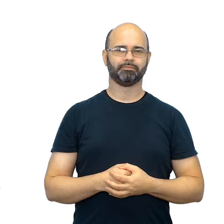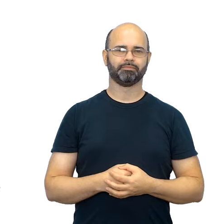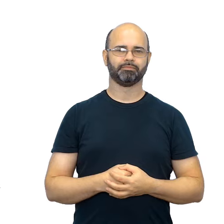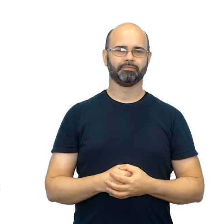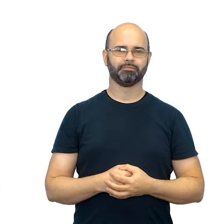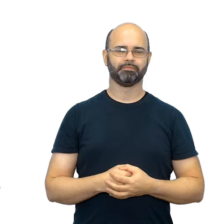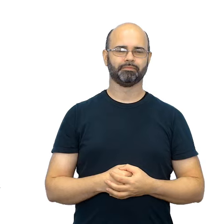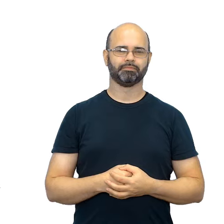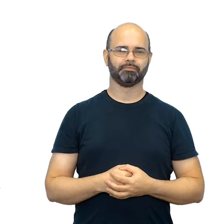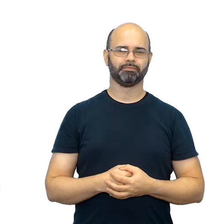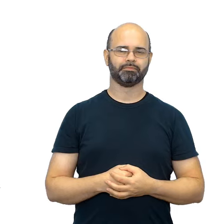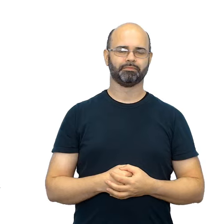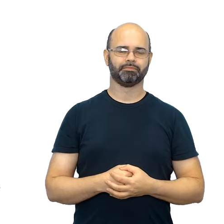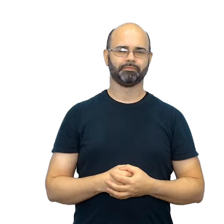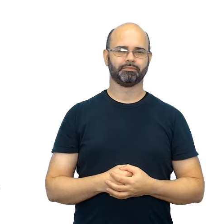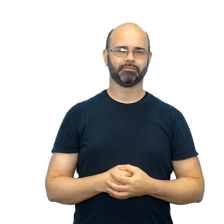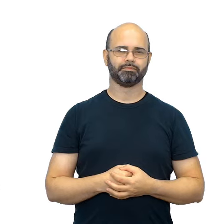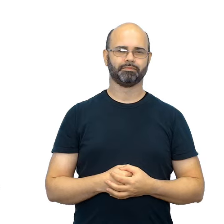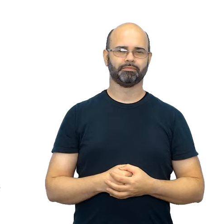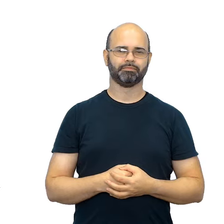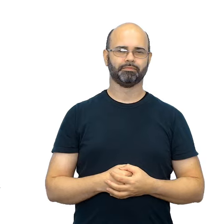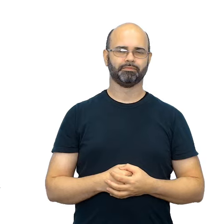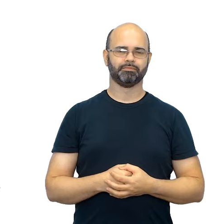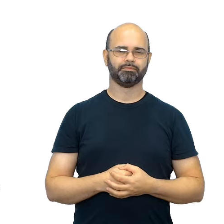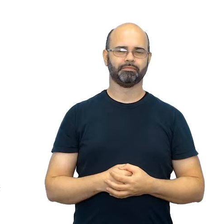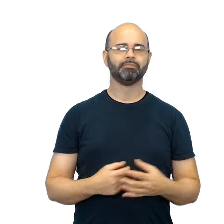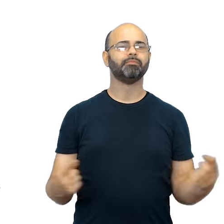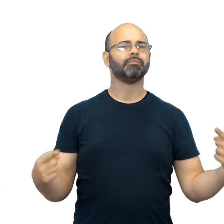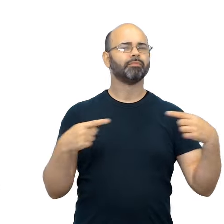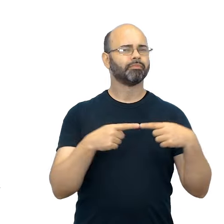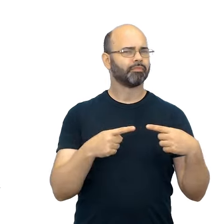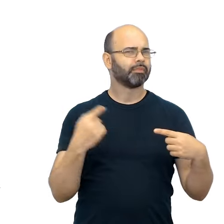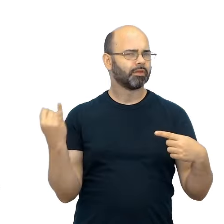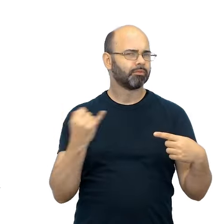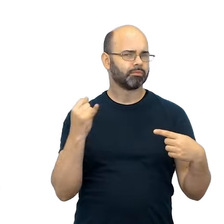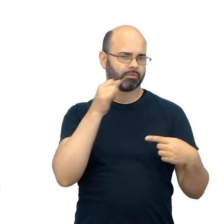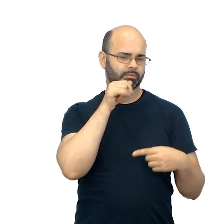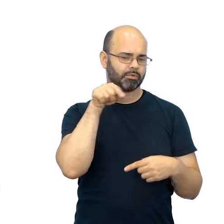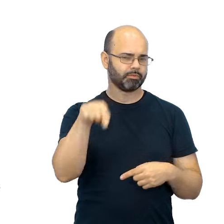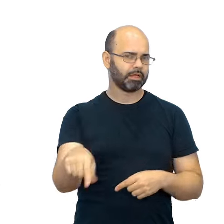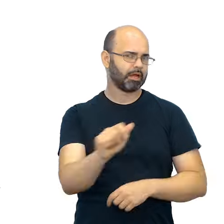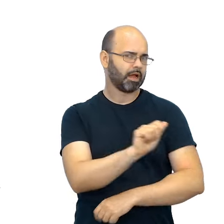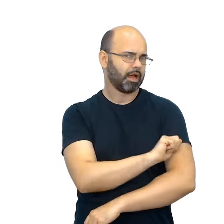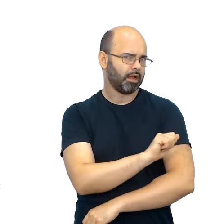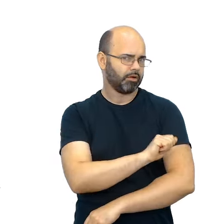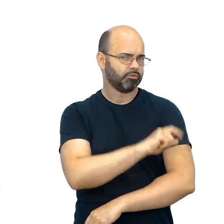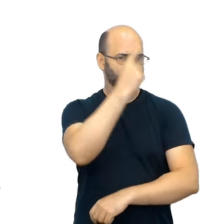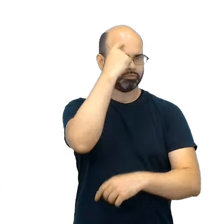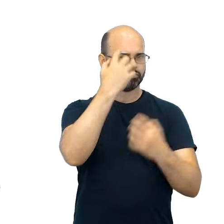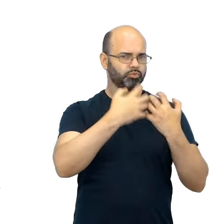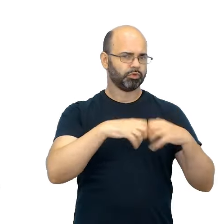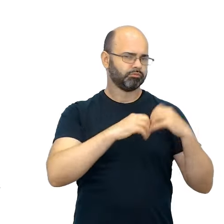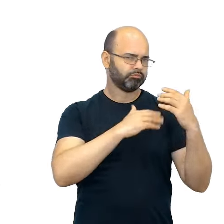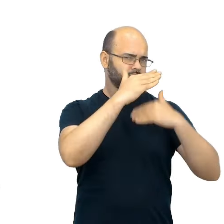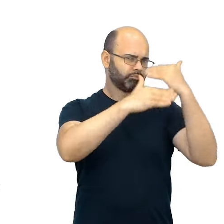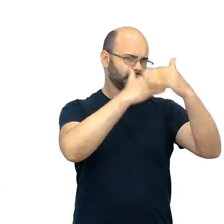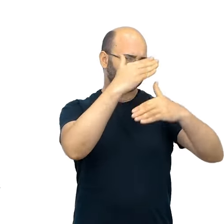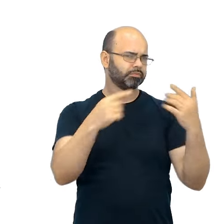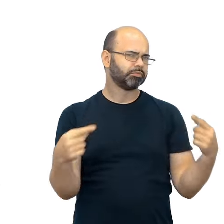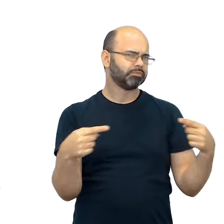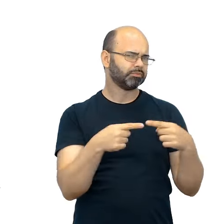nos situarmos no processo, né, com o nosso aluno, com a construção do conhecimento, mas eu vou